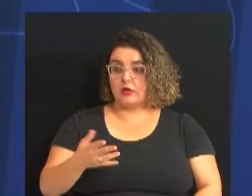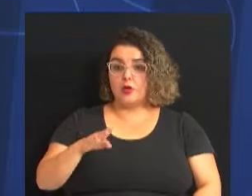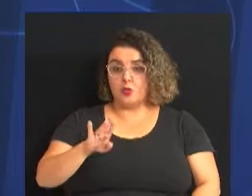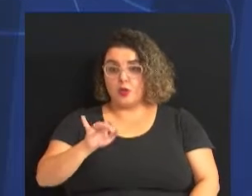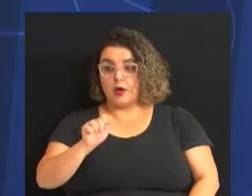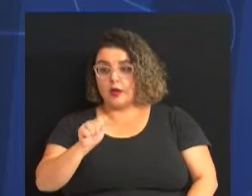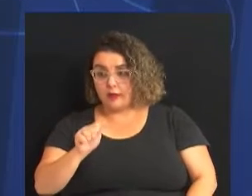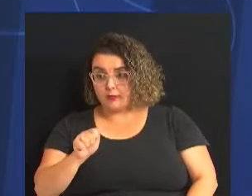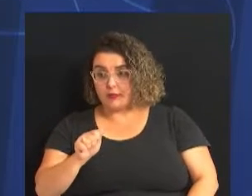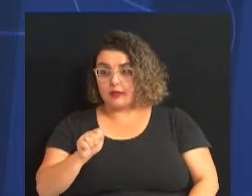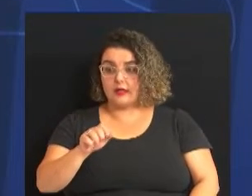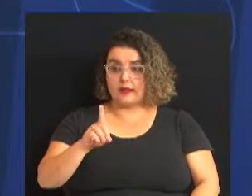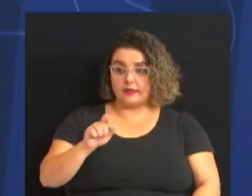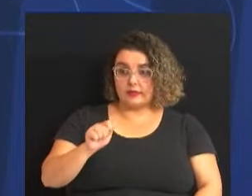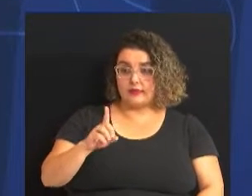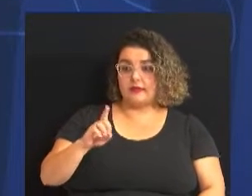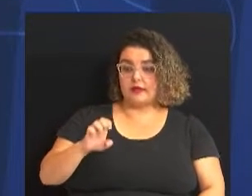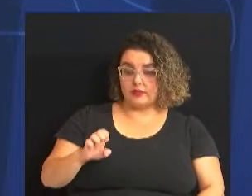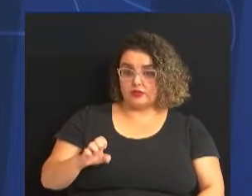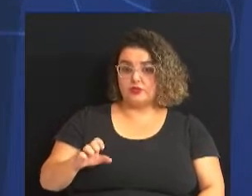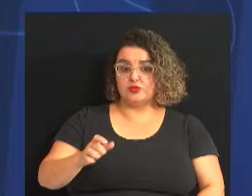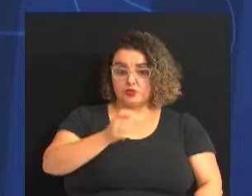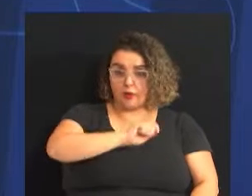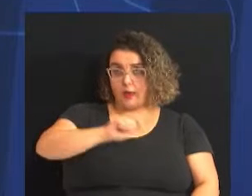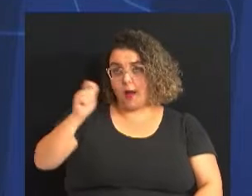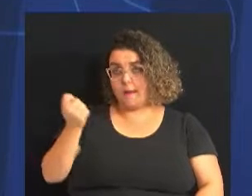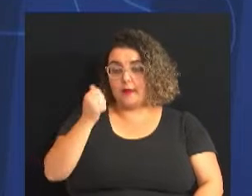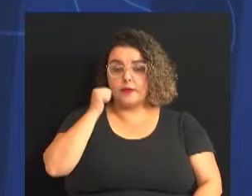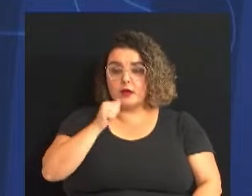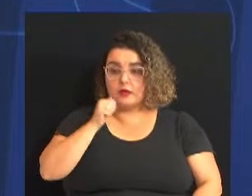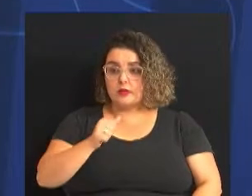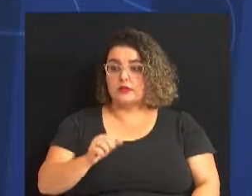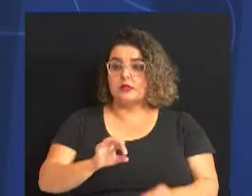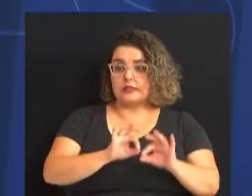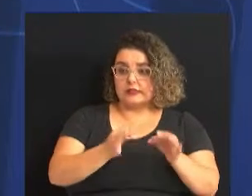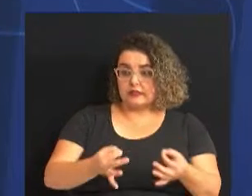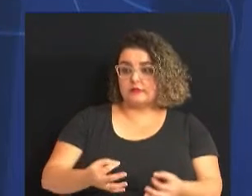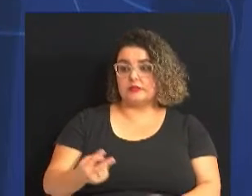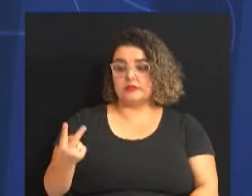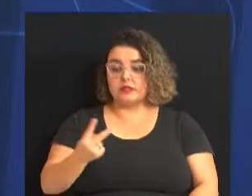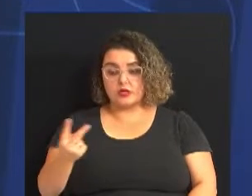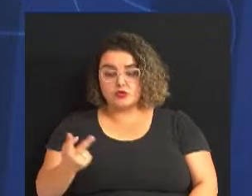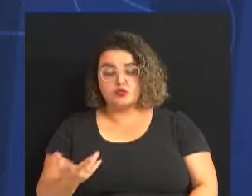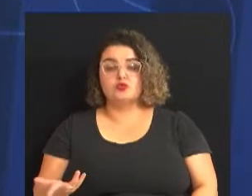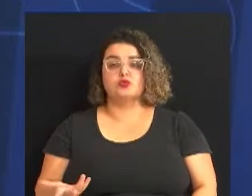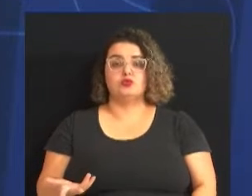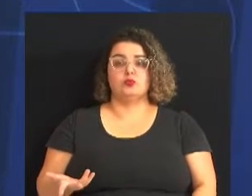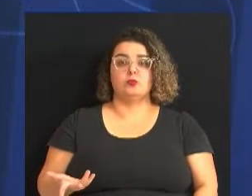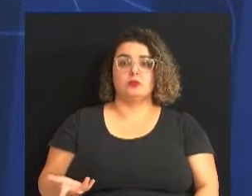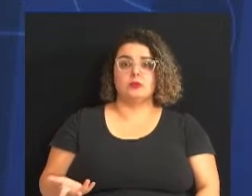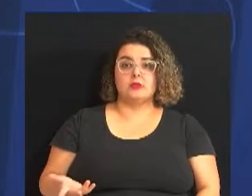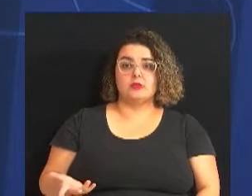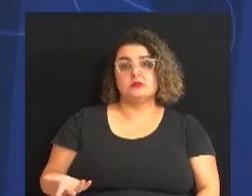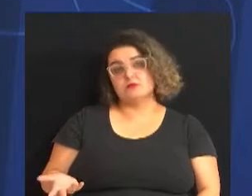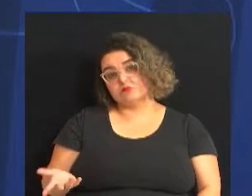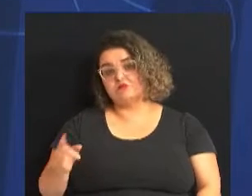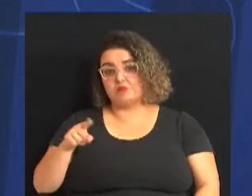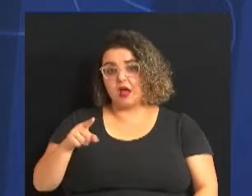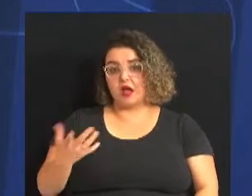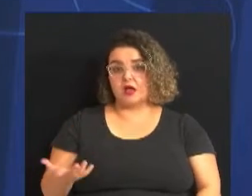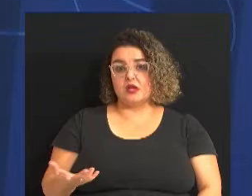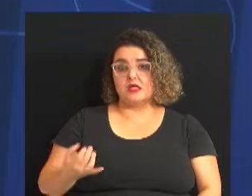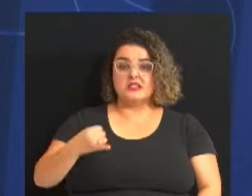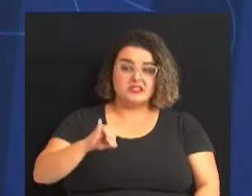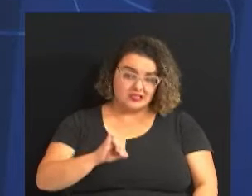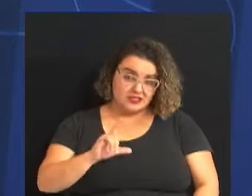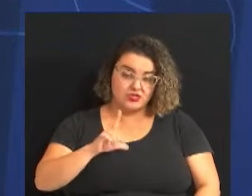tênis feminino, que está tendo muito sucesso, tanto na simples quanto nas duplas, então acho que fica muito a cargo disso, né? Se tiver resultado, a